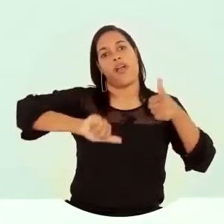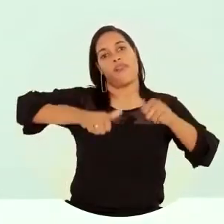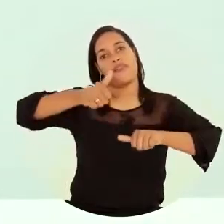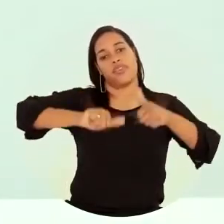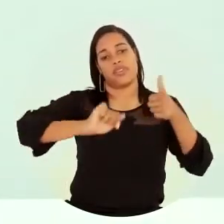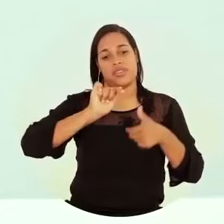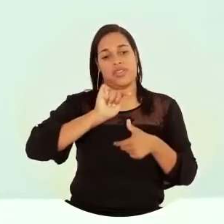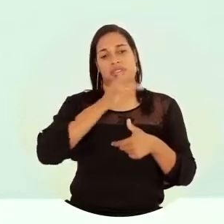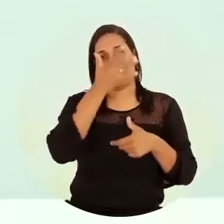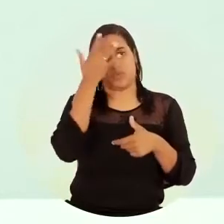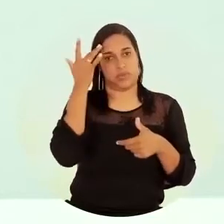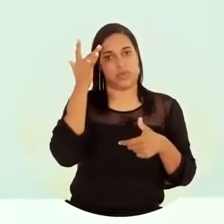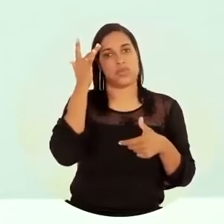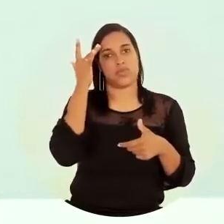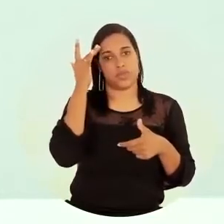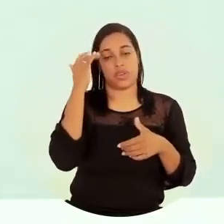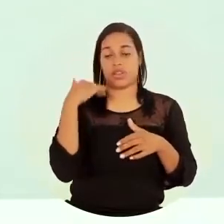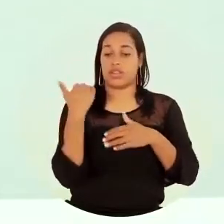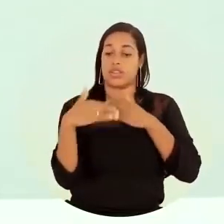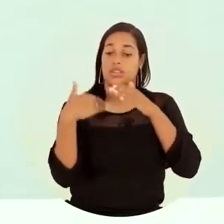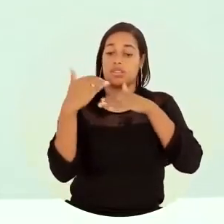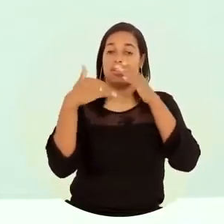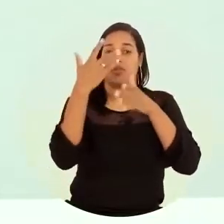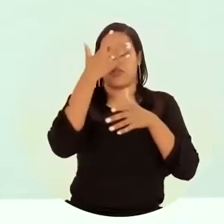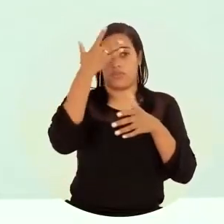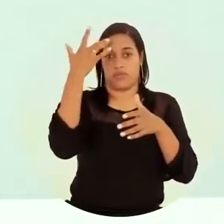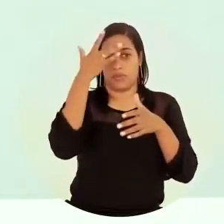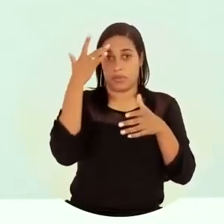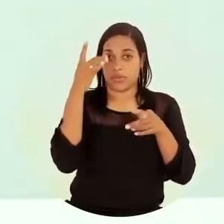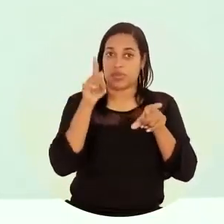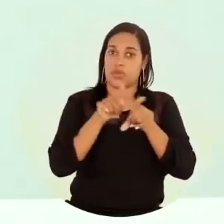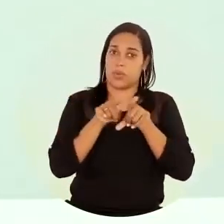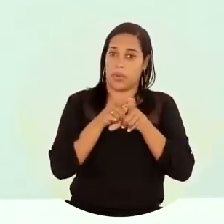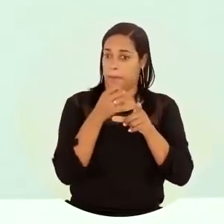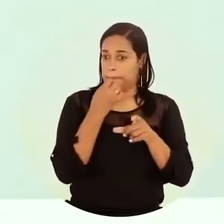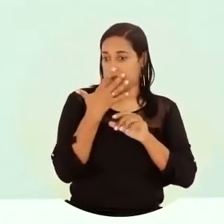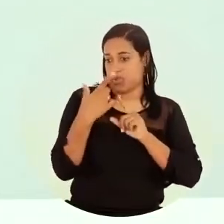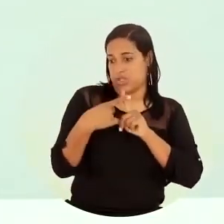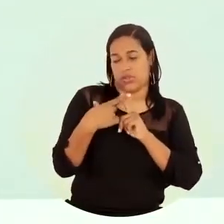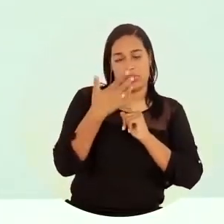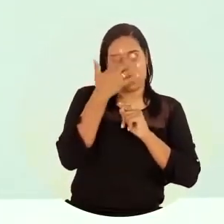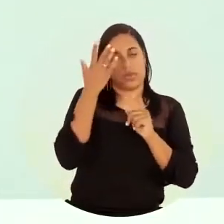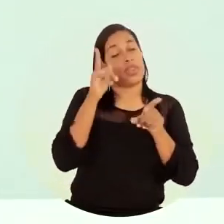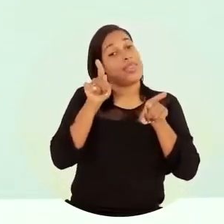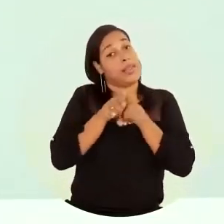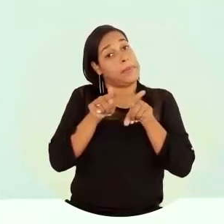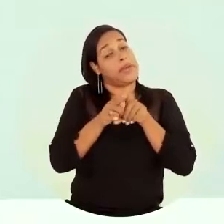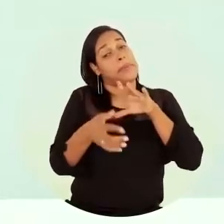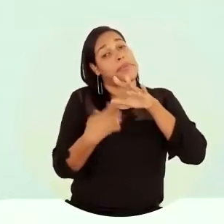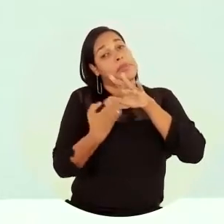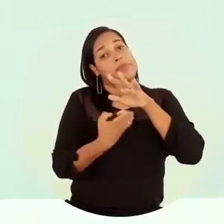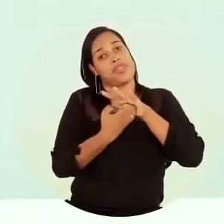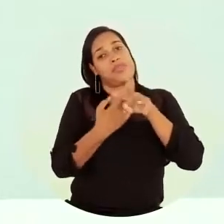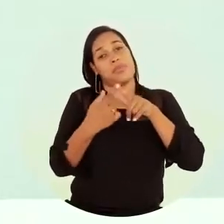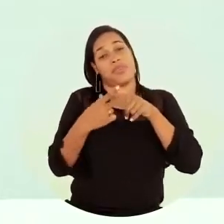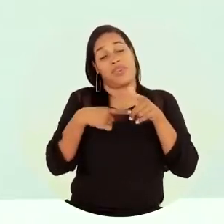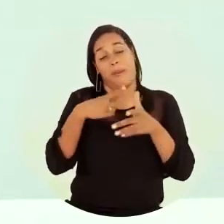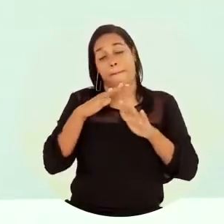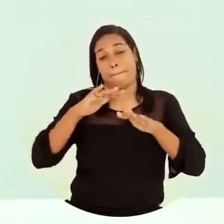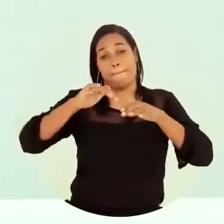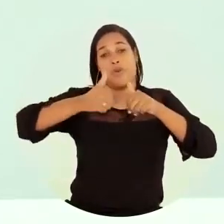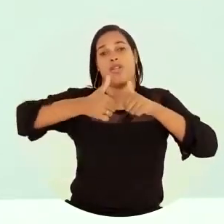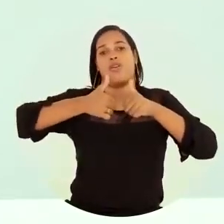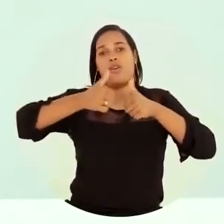os melhores resultados para elas. E tudo que a gente está falando aqui, eu vou voltar lá para a primeira semana, quando a gente começou a falar sobre